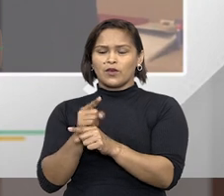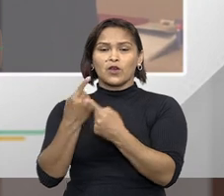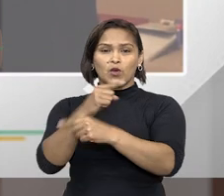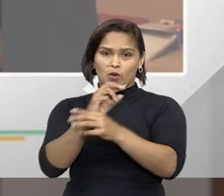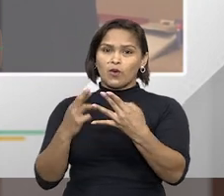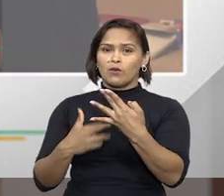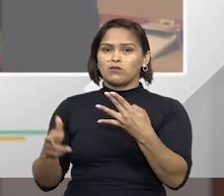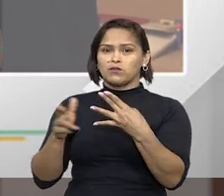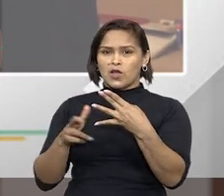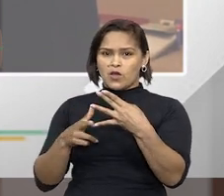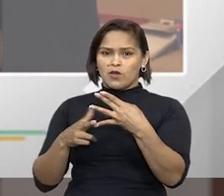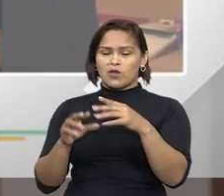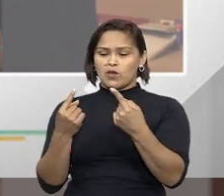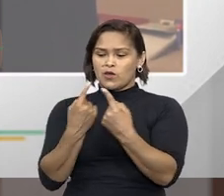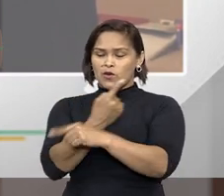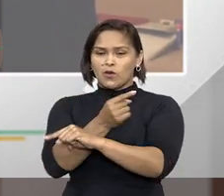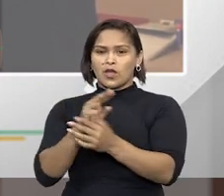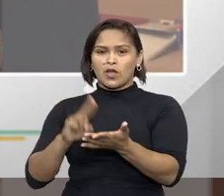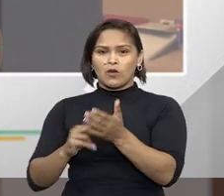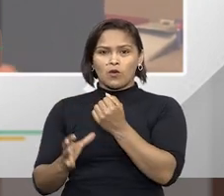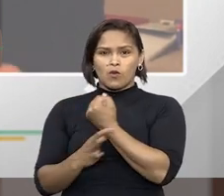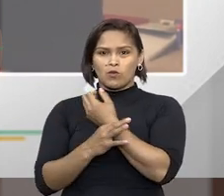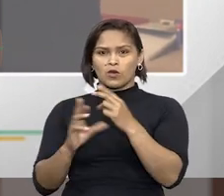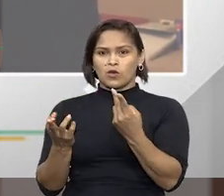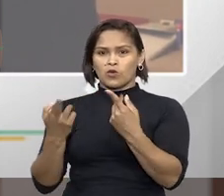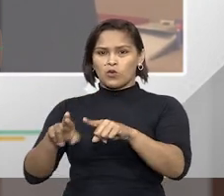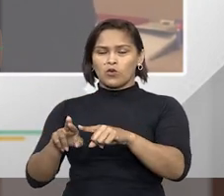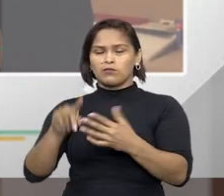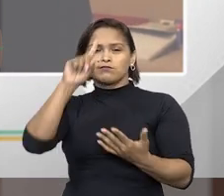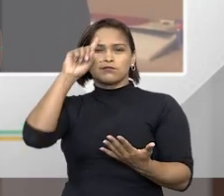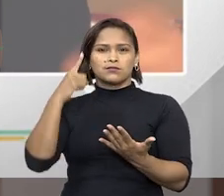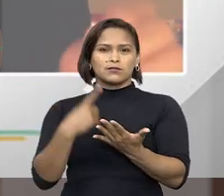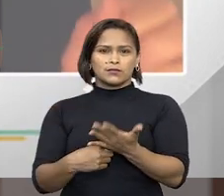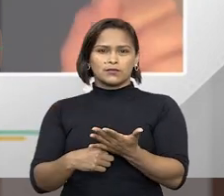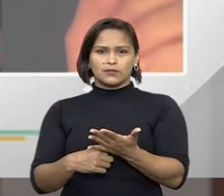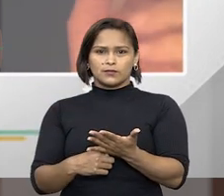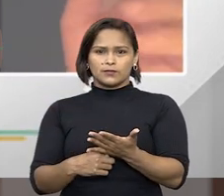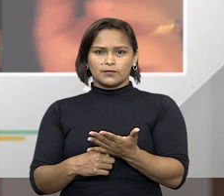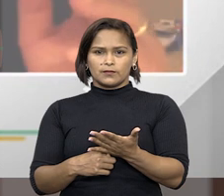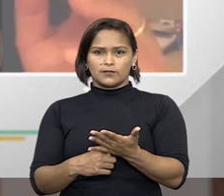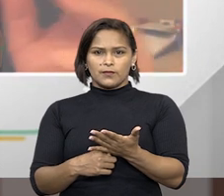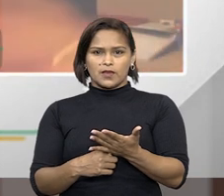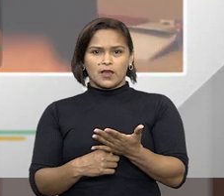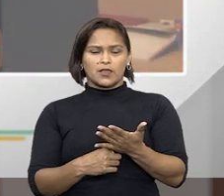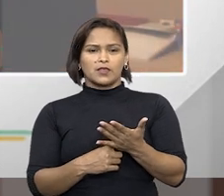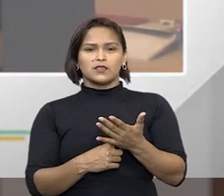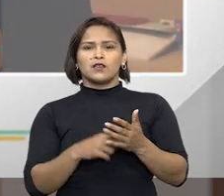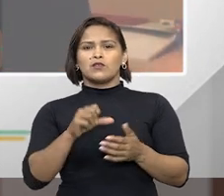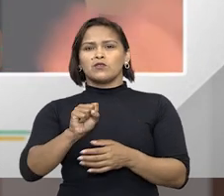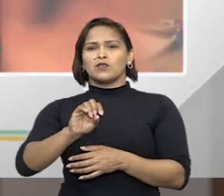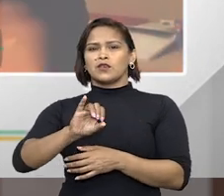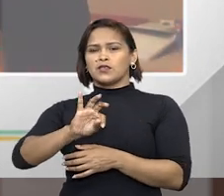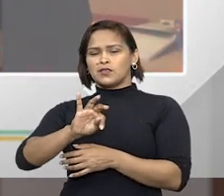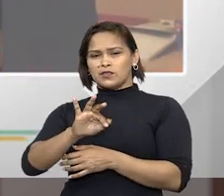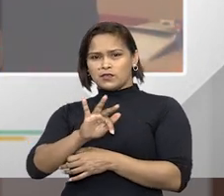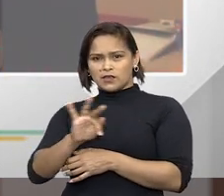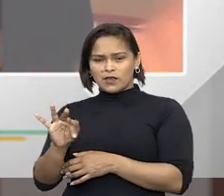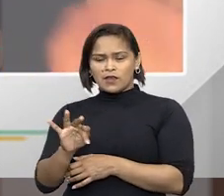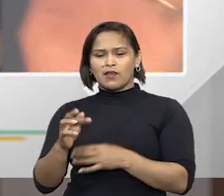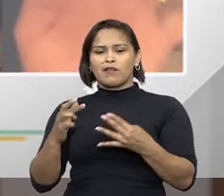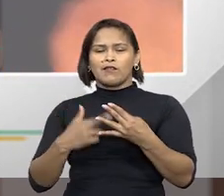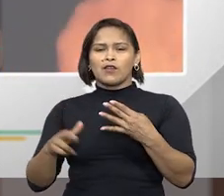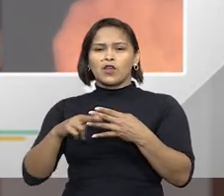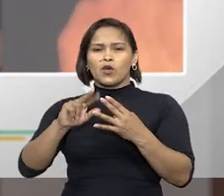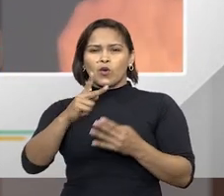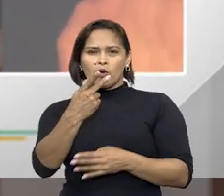mandado de segurança contra a decisão do Superior Tribunal de Justiça, o recurso em habeas corpus contra a